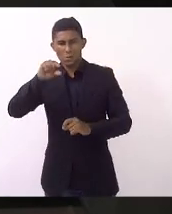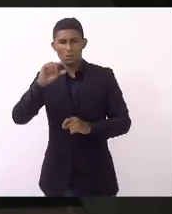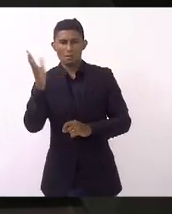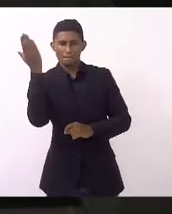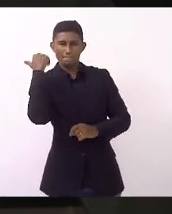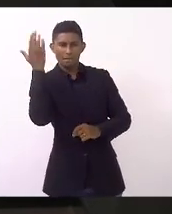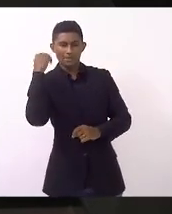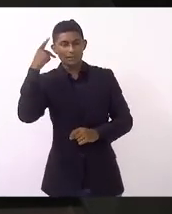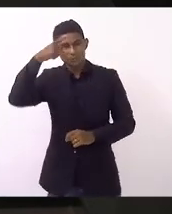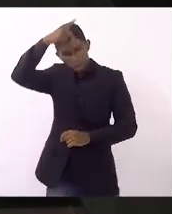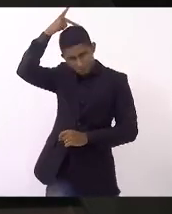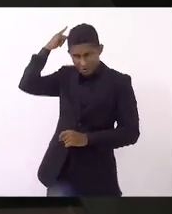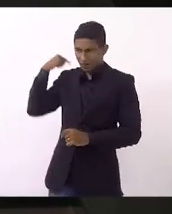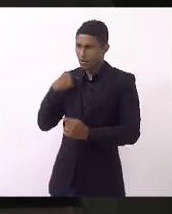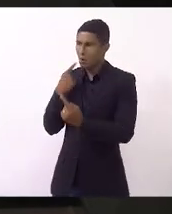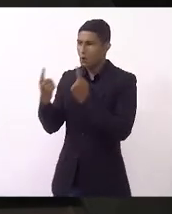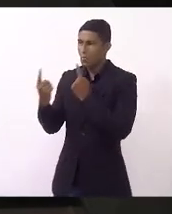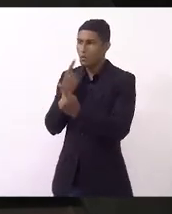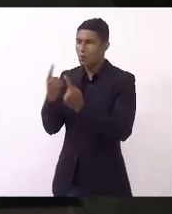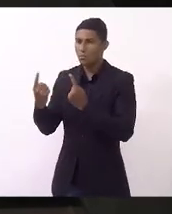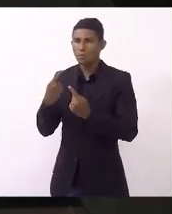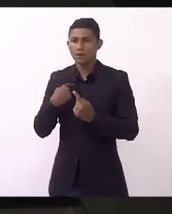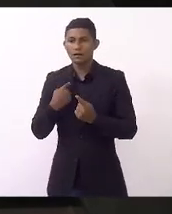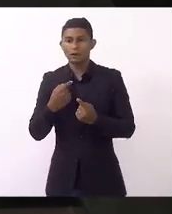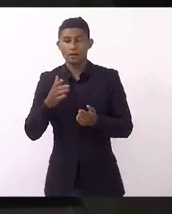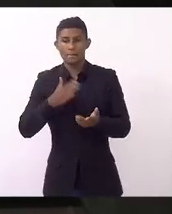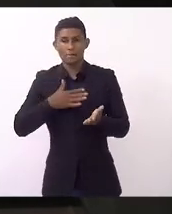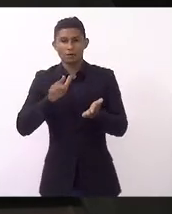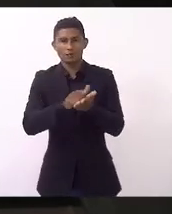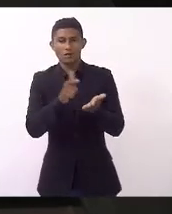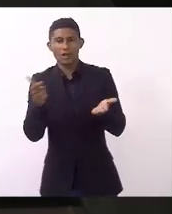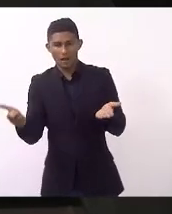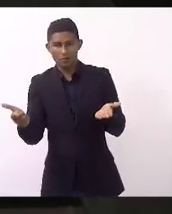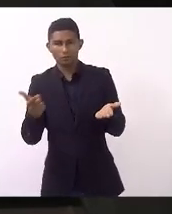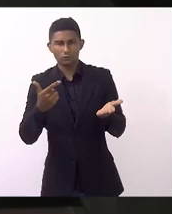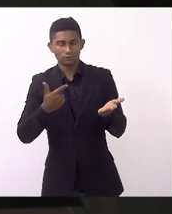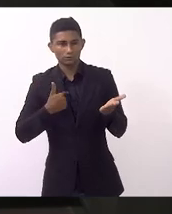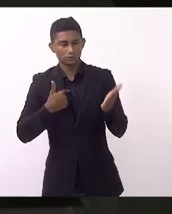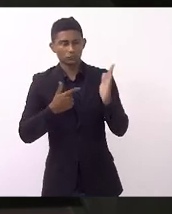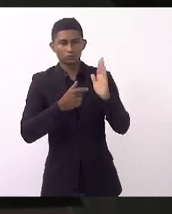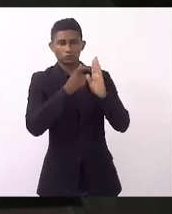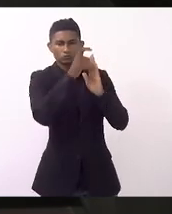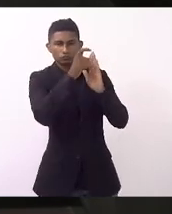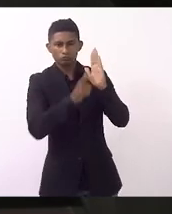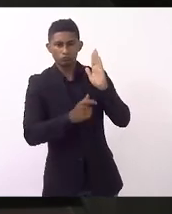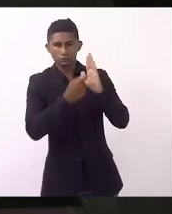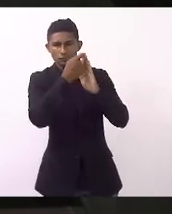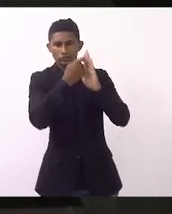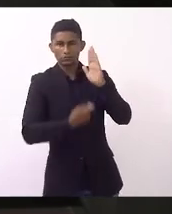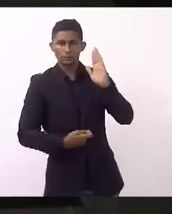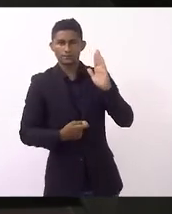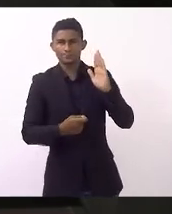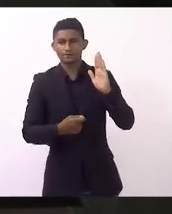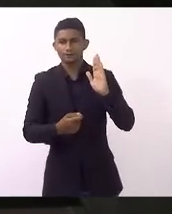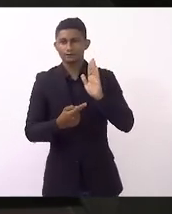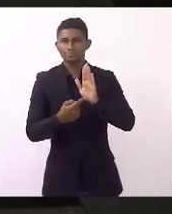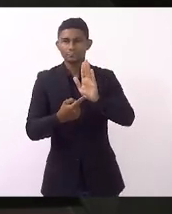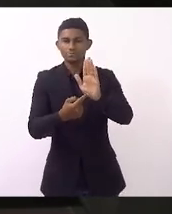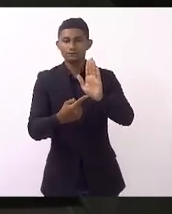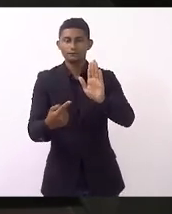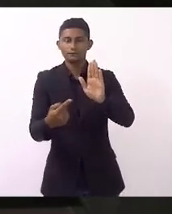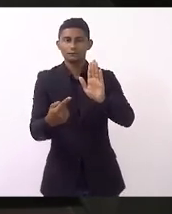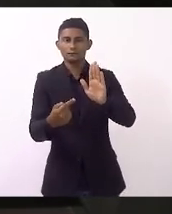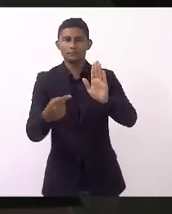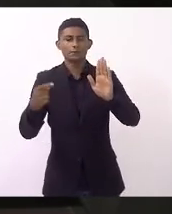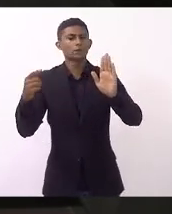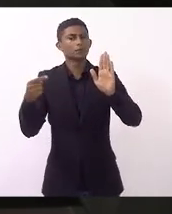Paulo, mandei o artigo para ele, minha coluna no jornal Toda Palavra, que é faço aqui a propaganda do veículo, que é um veículo